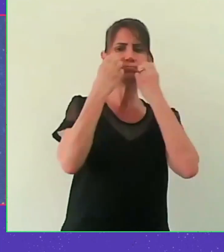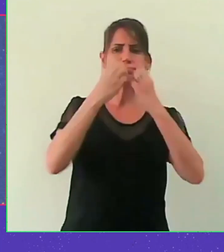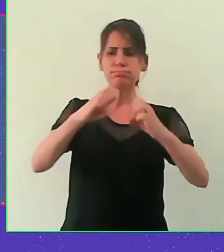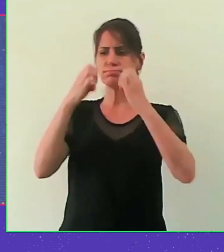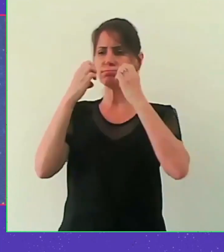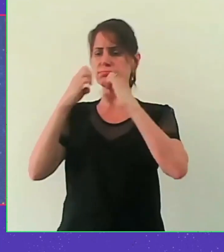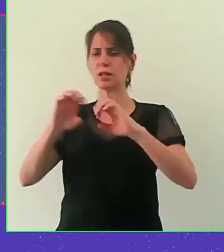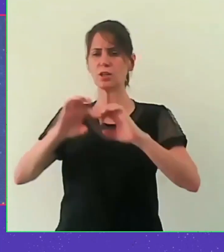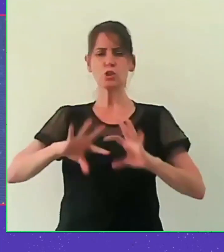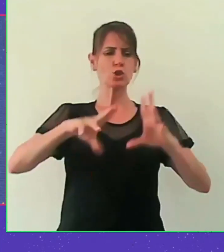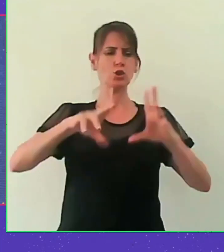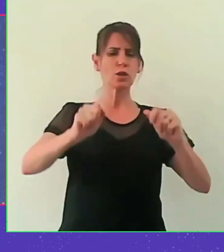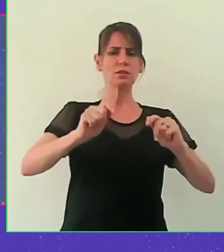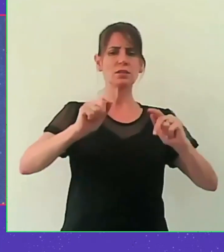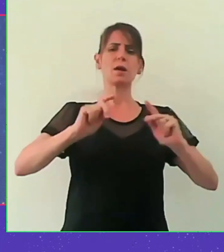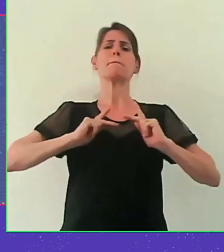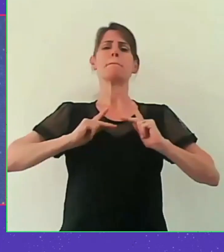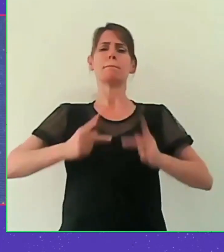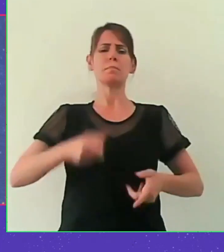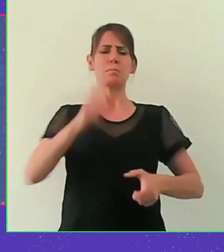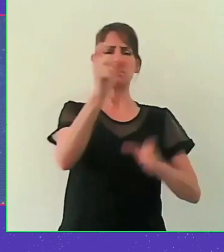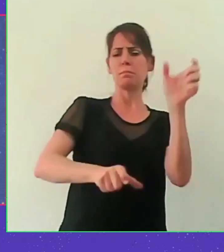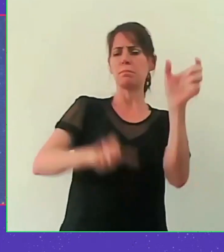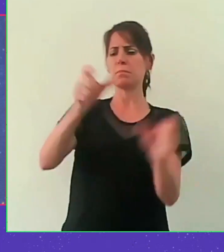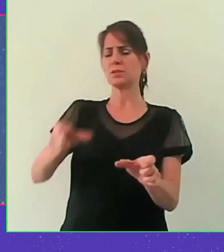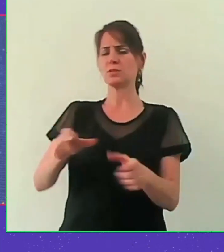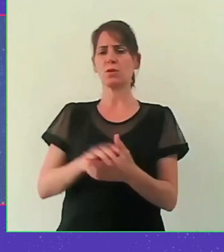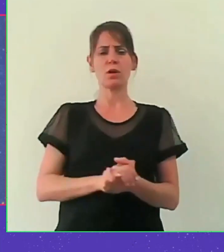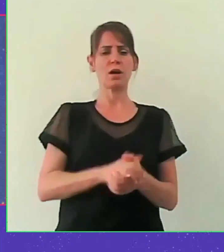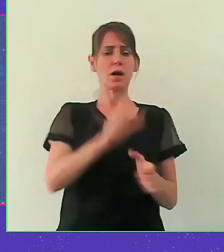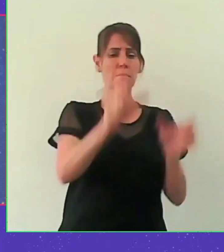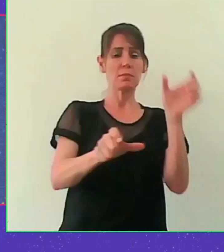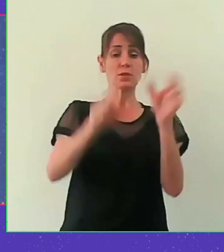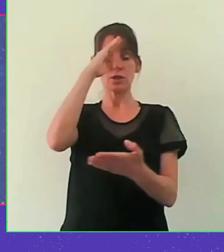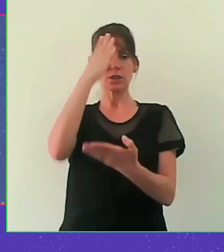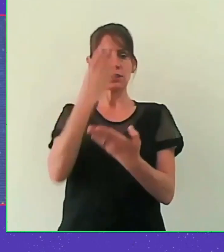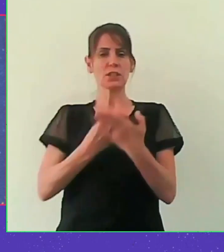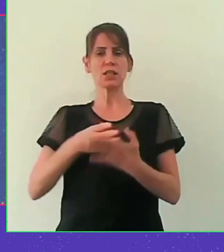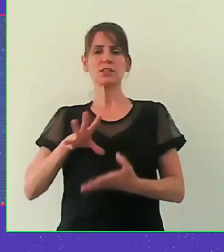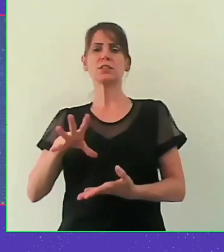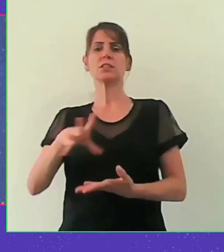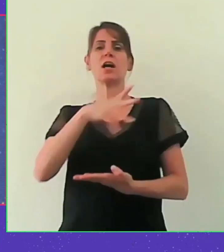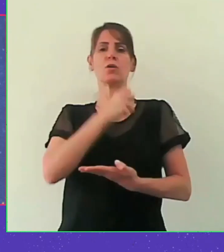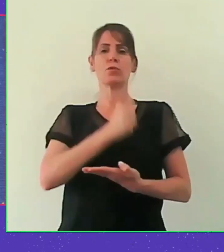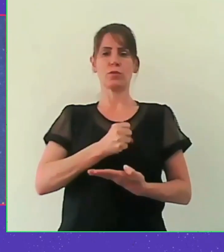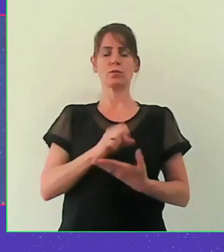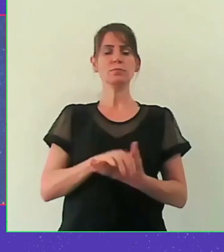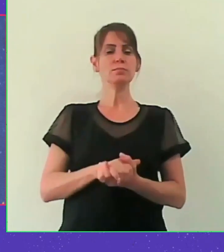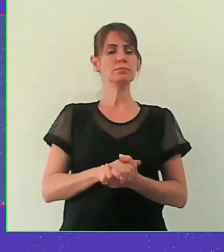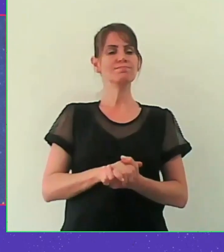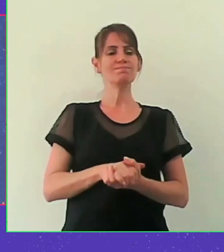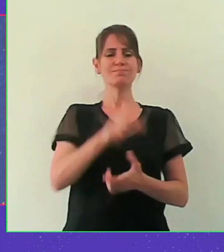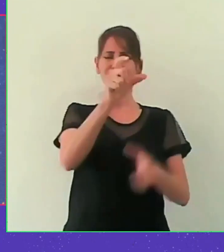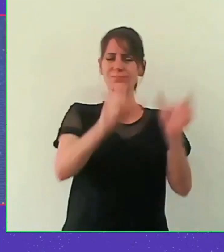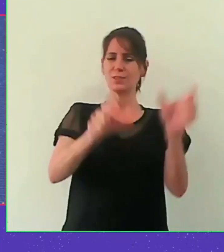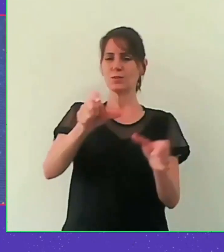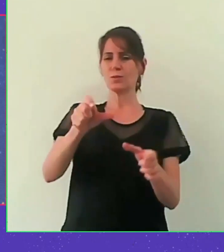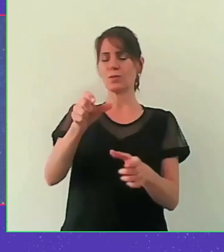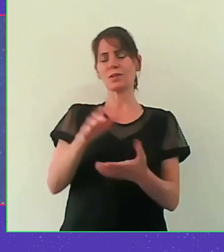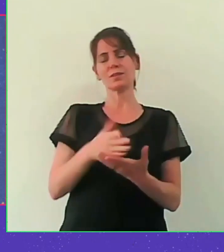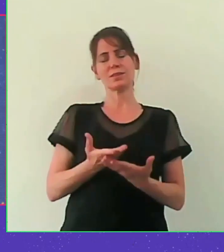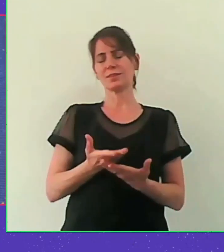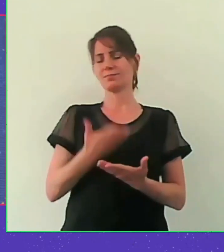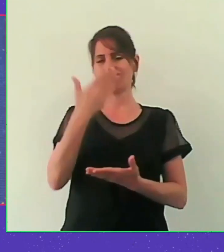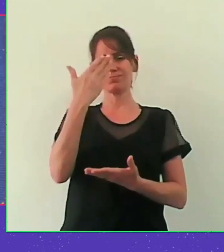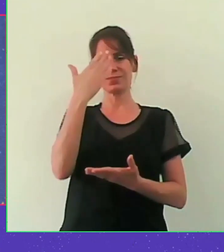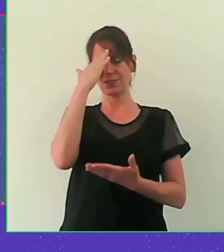toda criatura. Quem crer e for batizado será salvo, quem porém não crer será condenado.